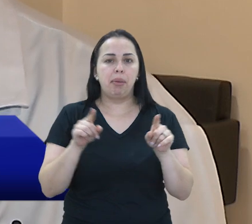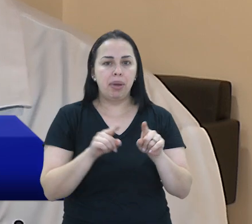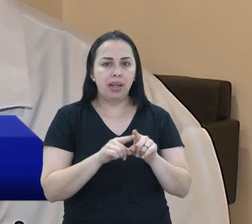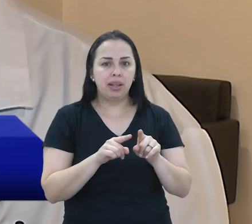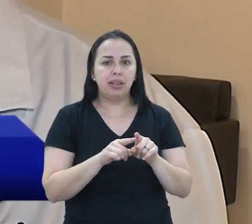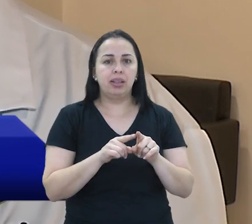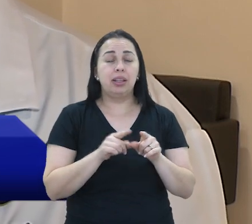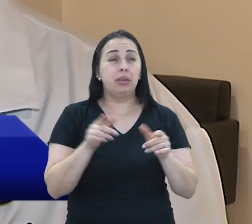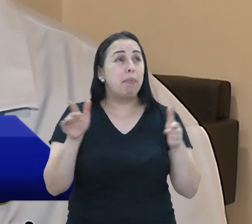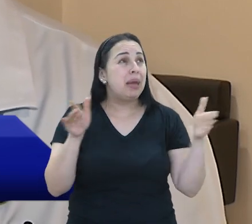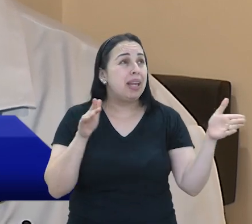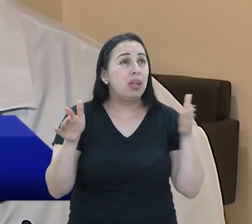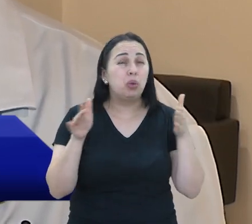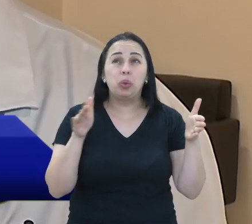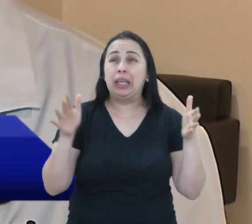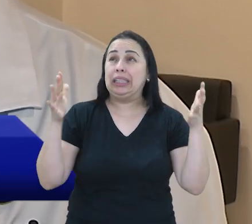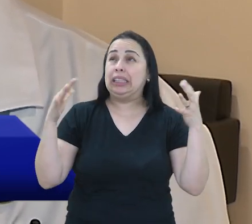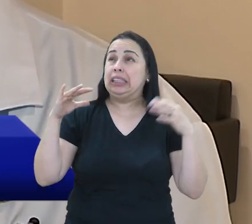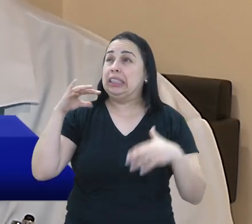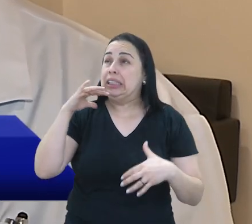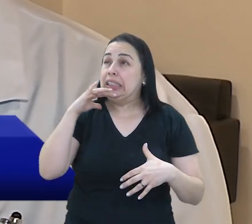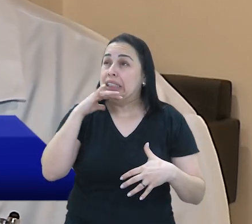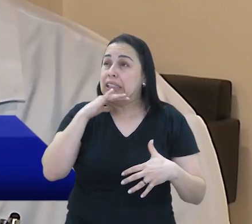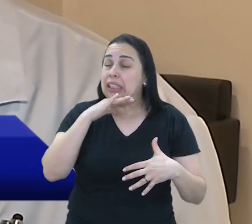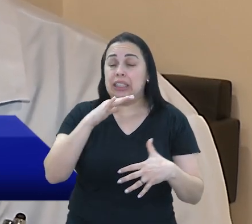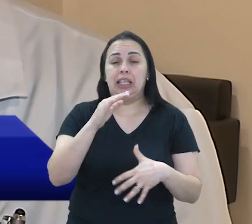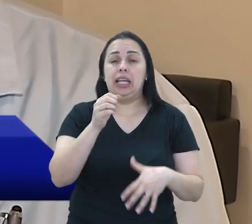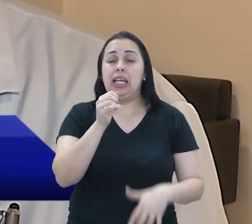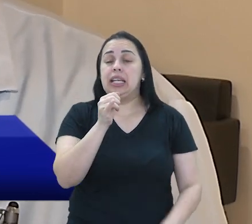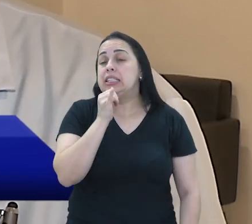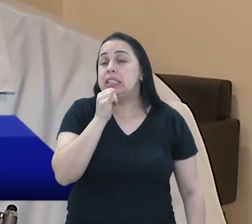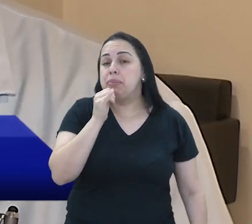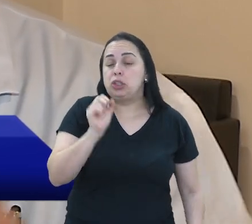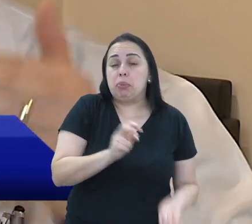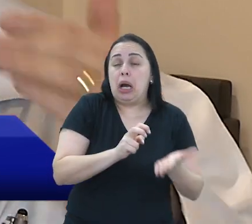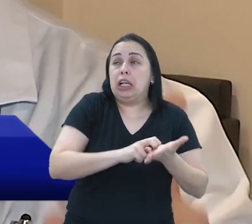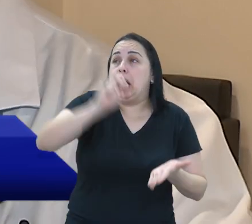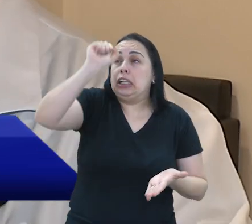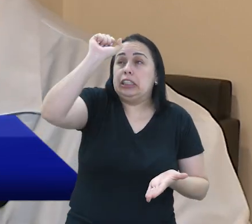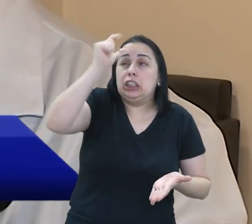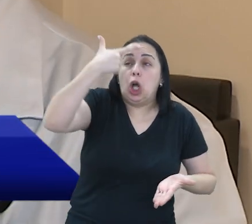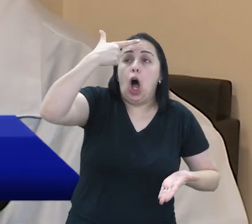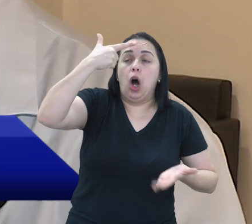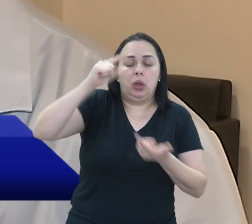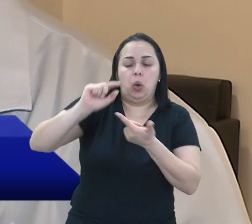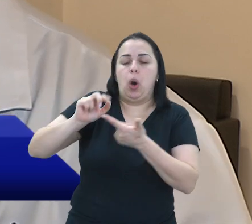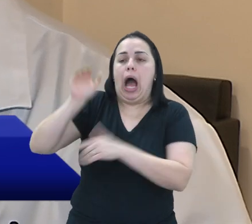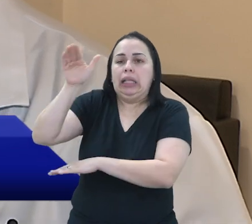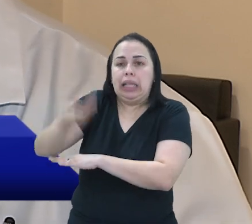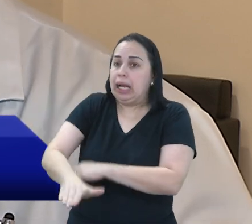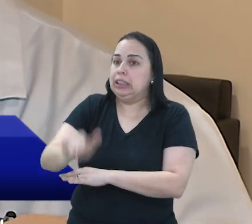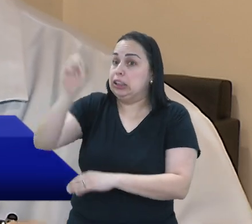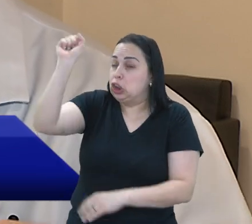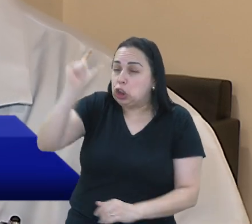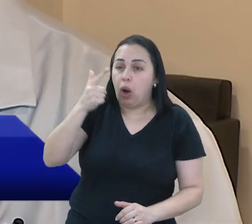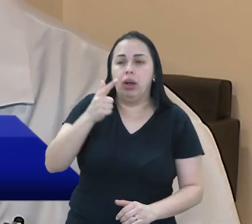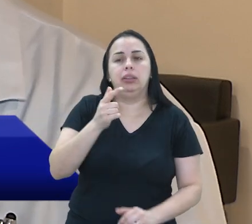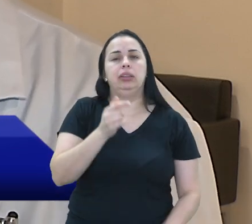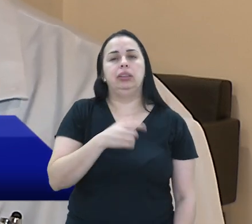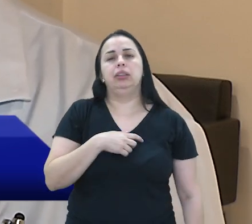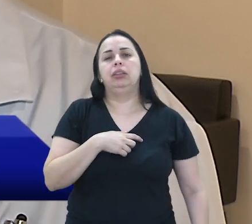E em tempos muito quentes, por exemplo, na manhã com sol ensolarado, à tarde que está mais ensolarado, evitar